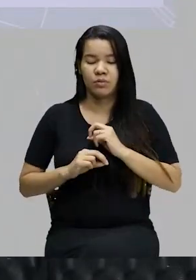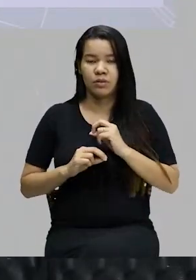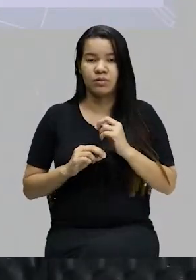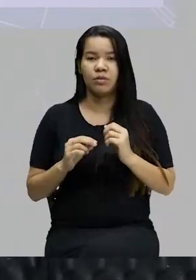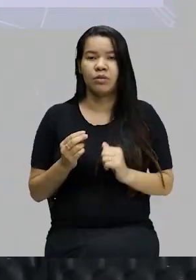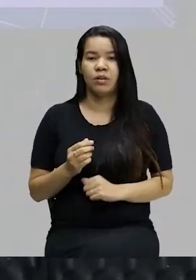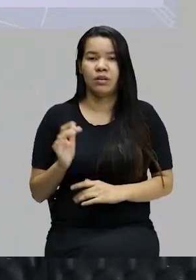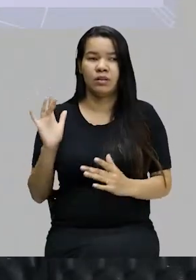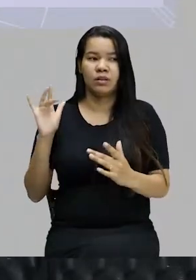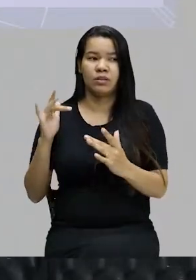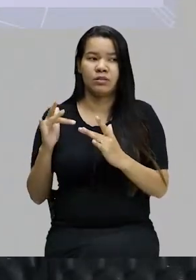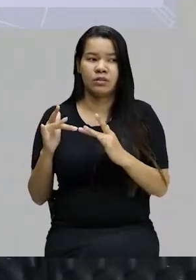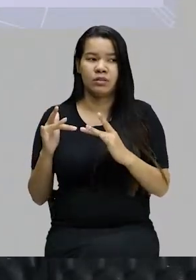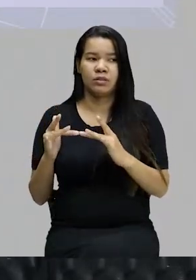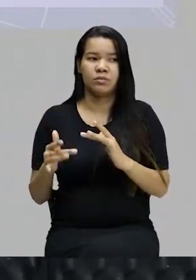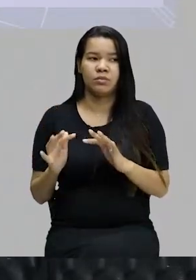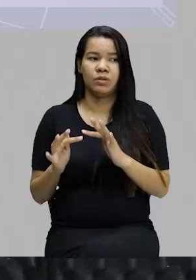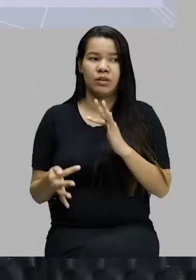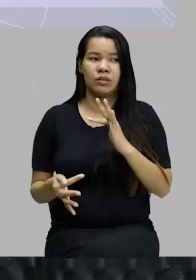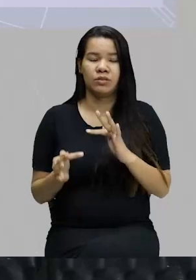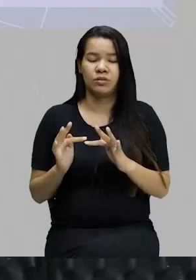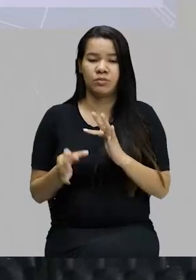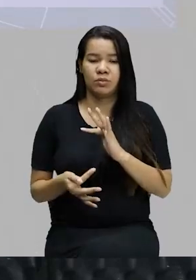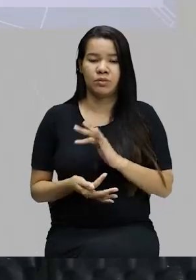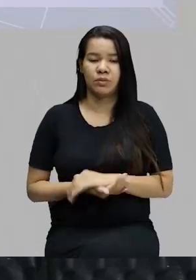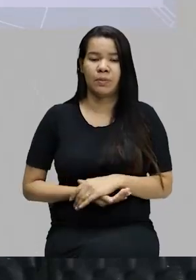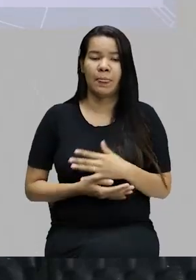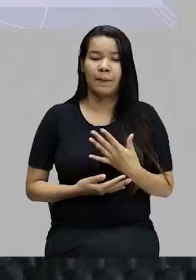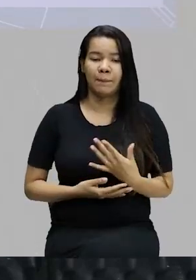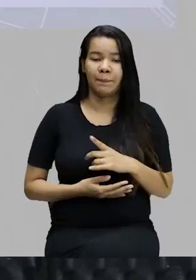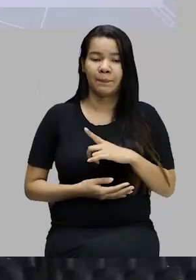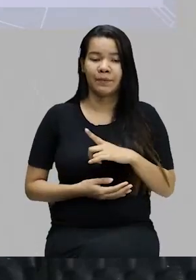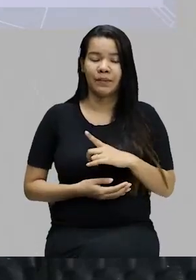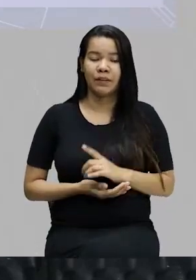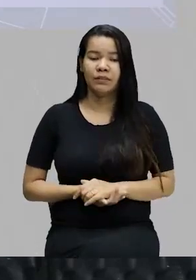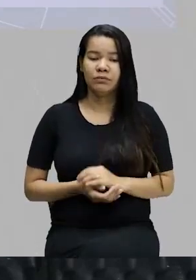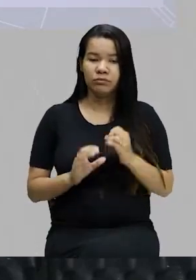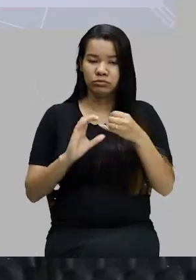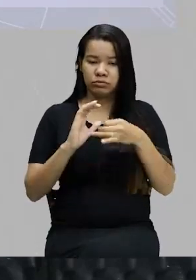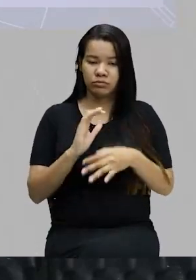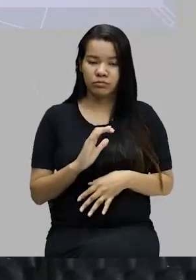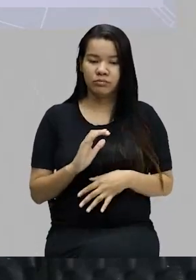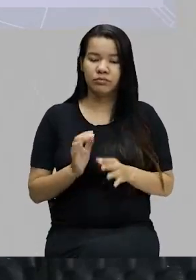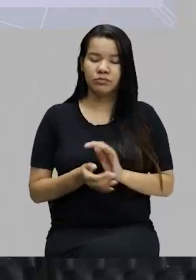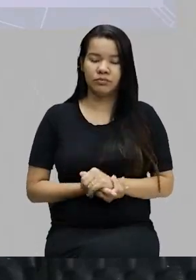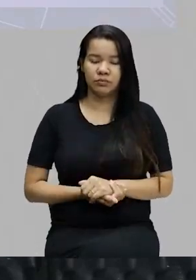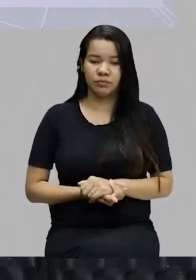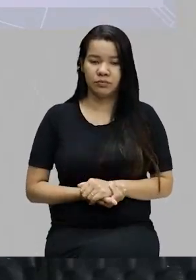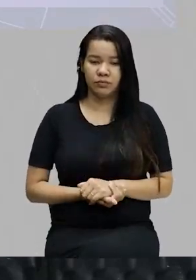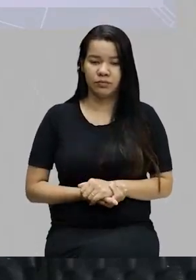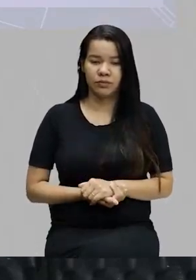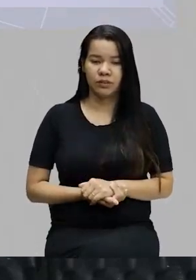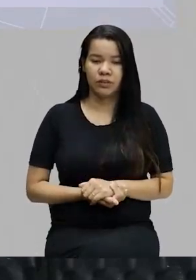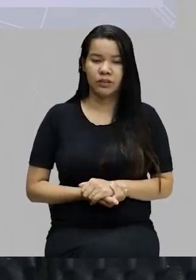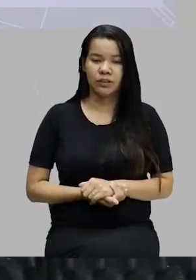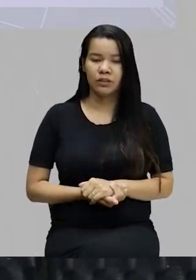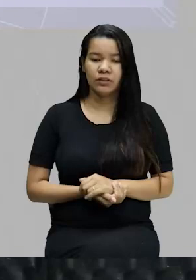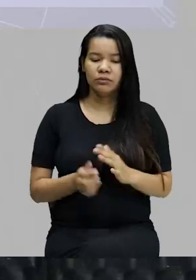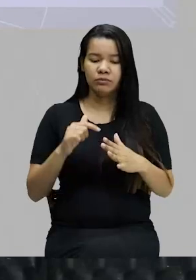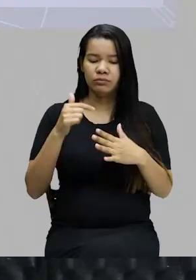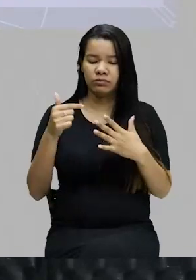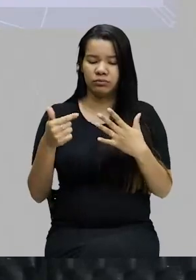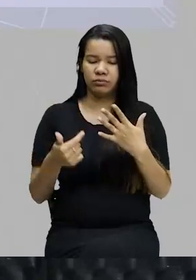algumas características seriam o quê? O racionalismo, bucolismo e pastoralismo, é bem relacionado a essa questão do campo, a questão do